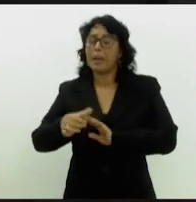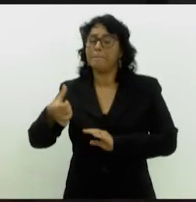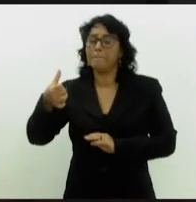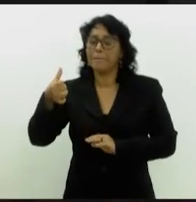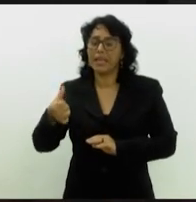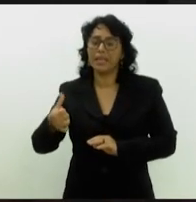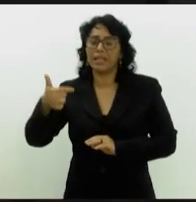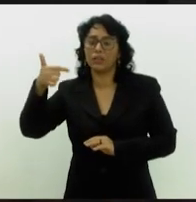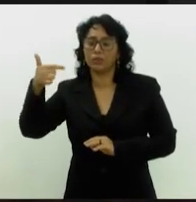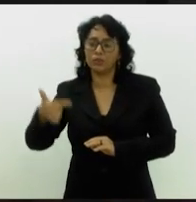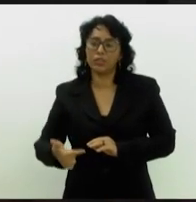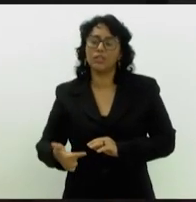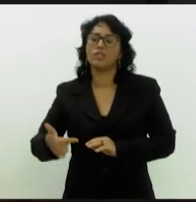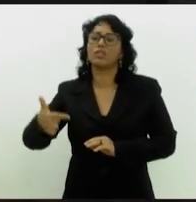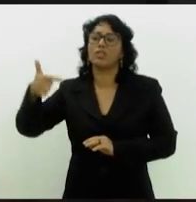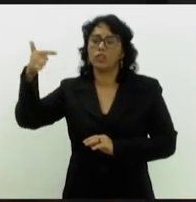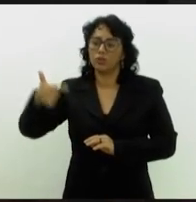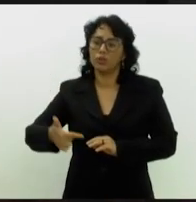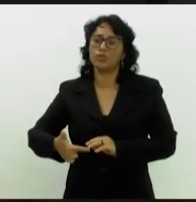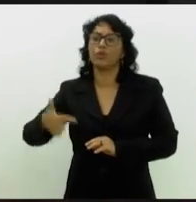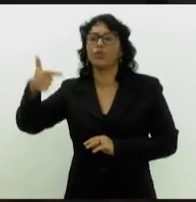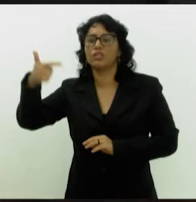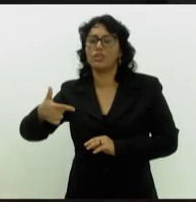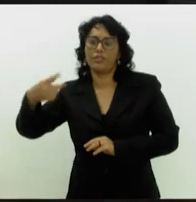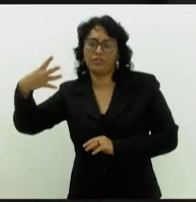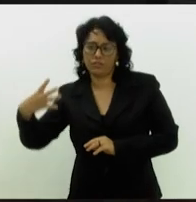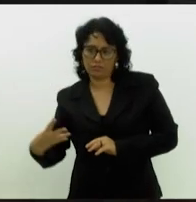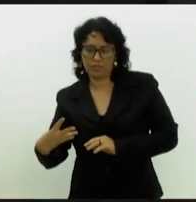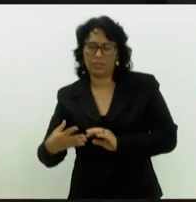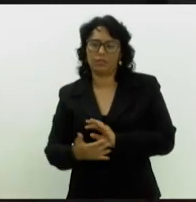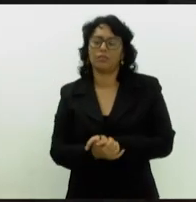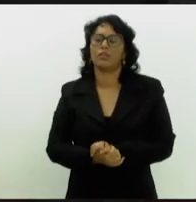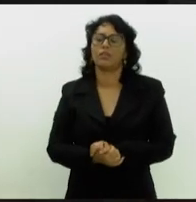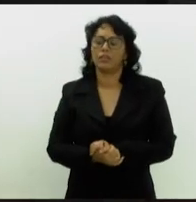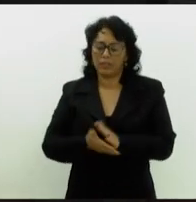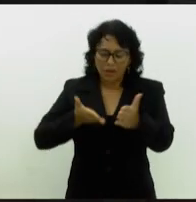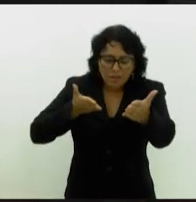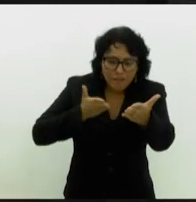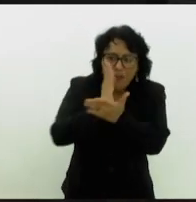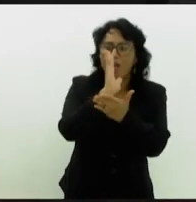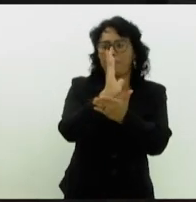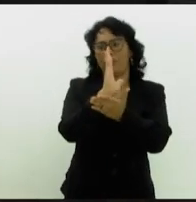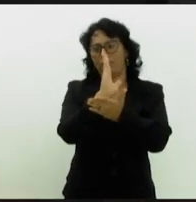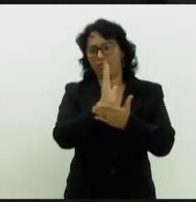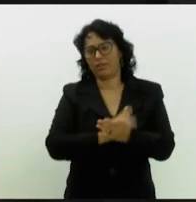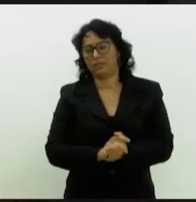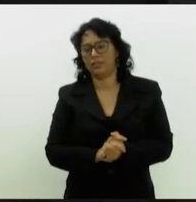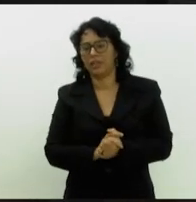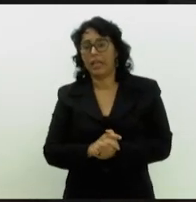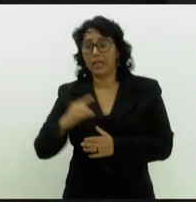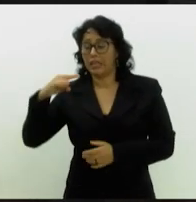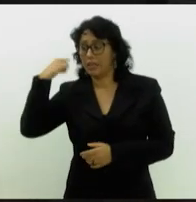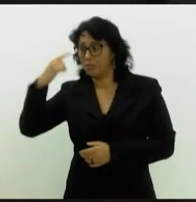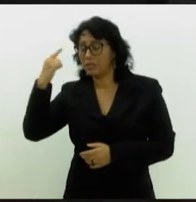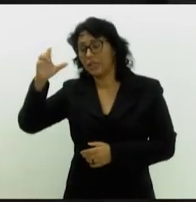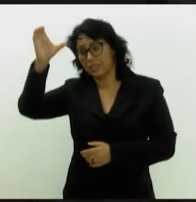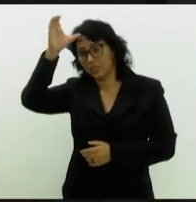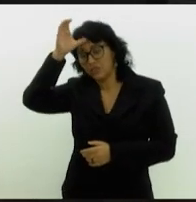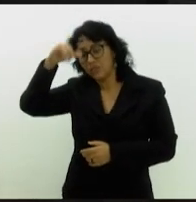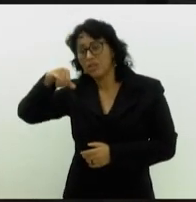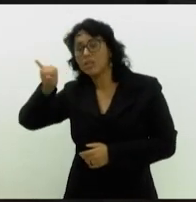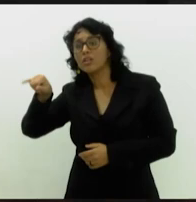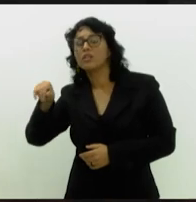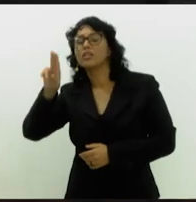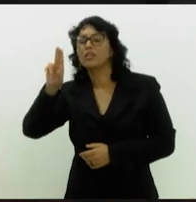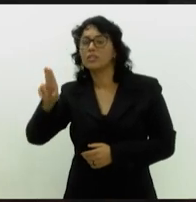aprovado a sobre a mesa requerimento de inclusão da Ordem do dia do projeto 63824 da deputada ti juu os senhores que